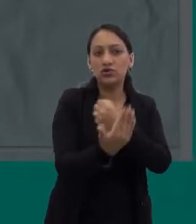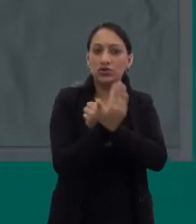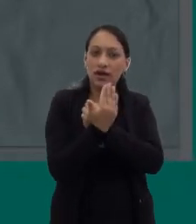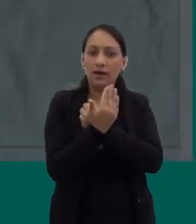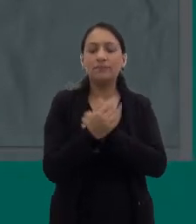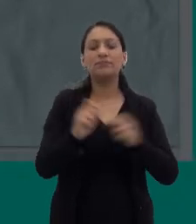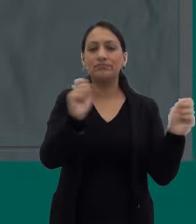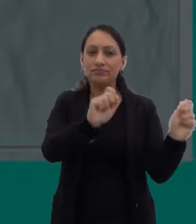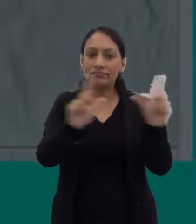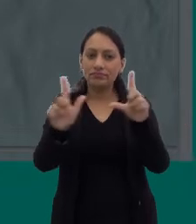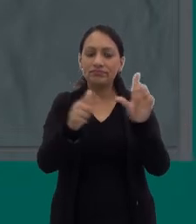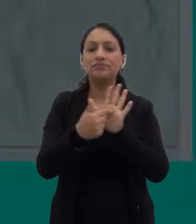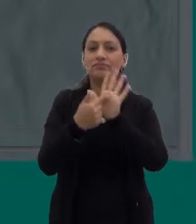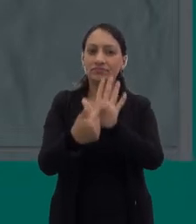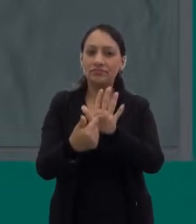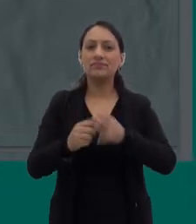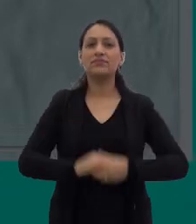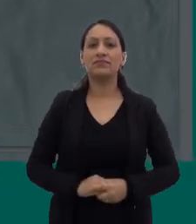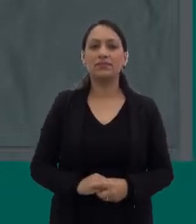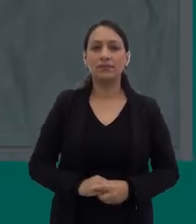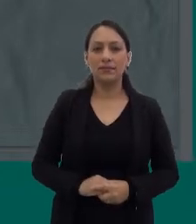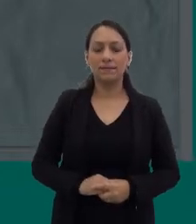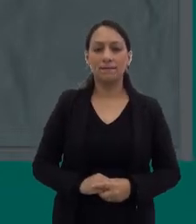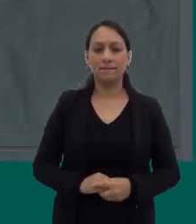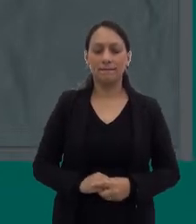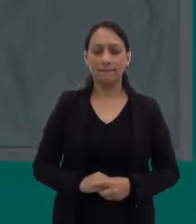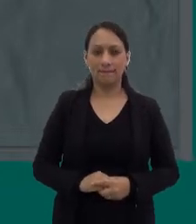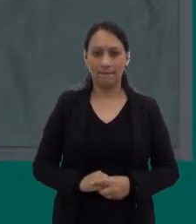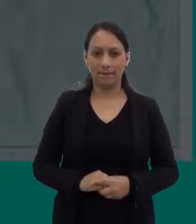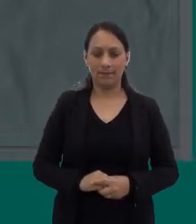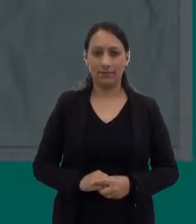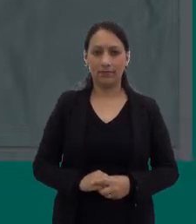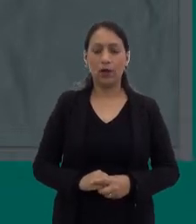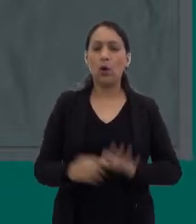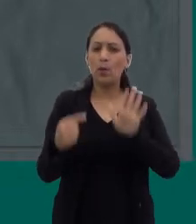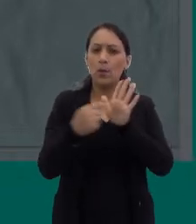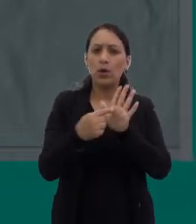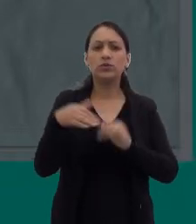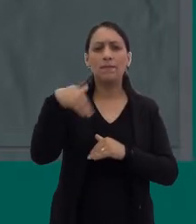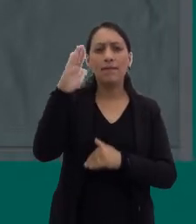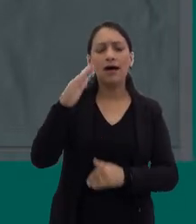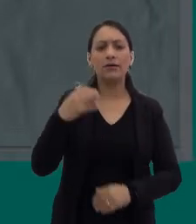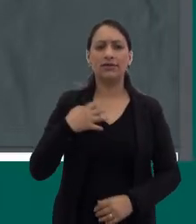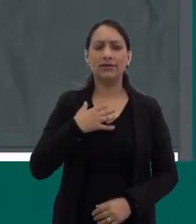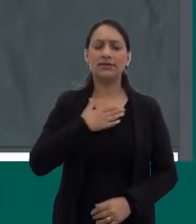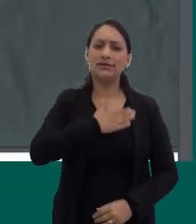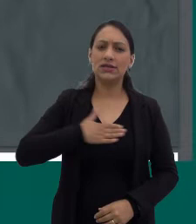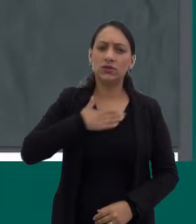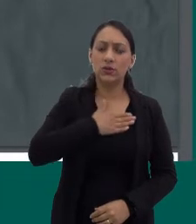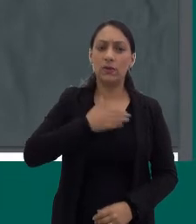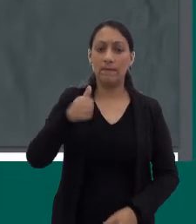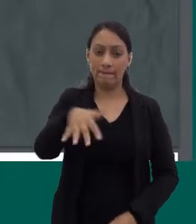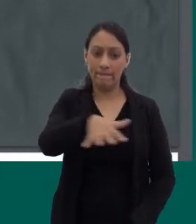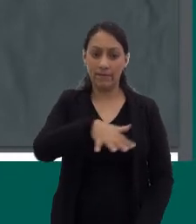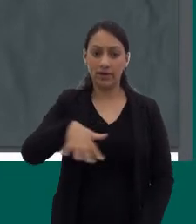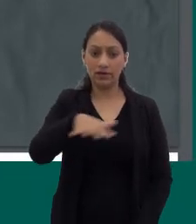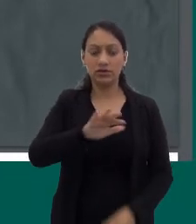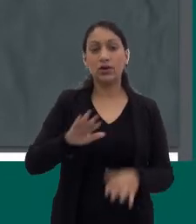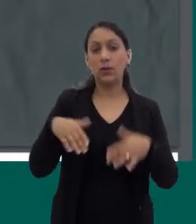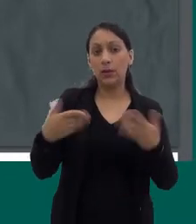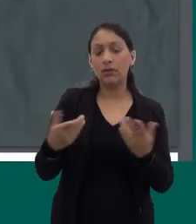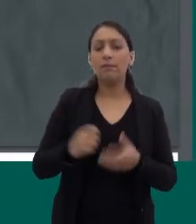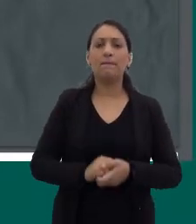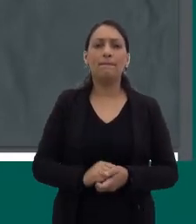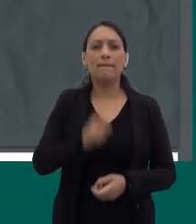próxima lâmina. Né? Um encontro, então, mais satisfatório com o ambiente, quando esses